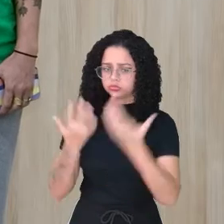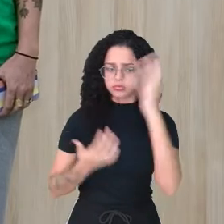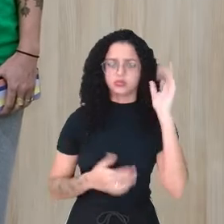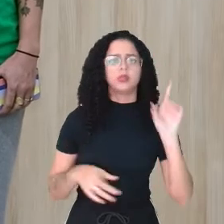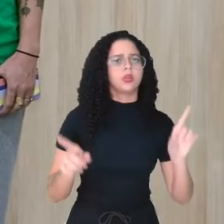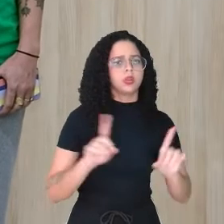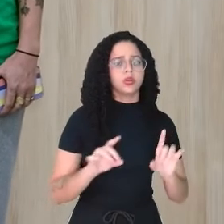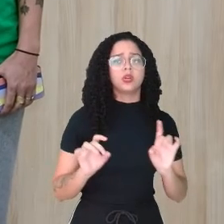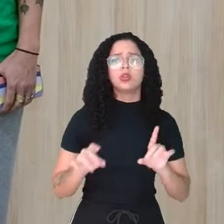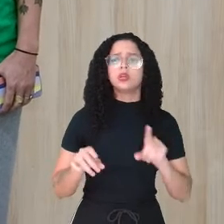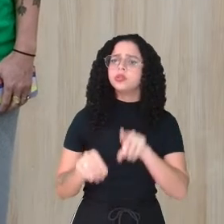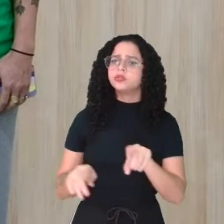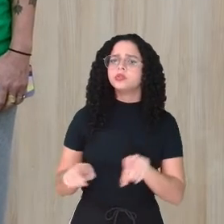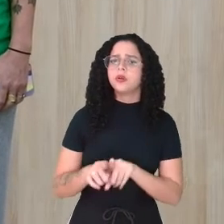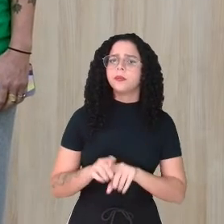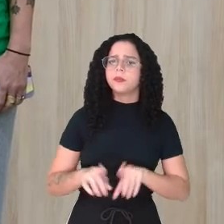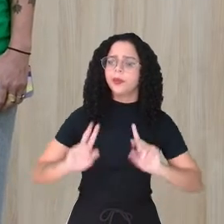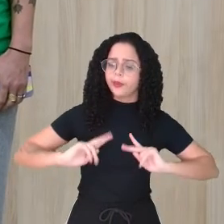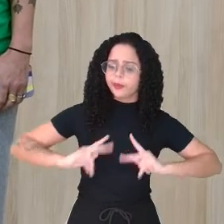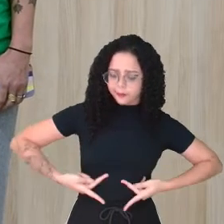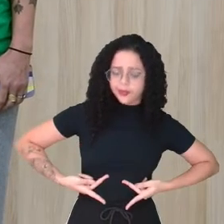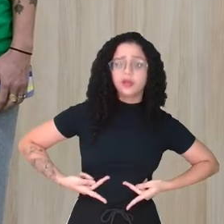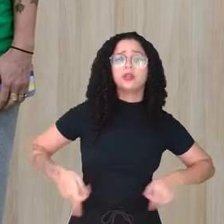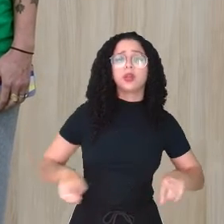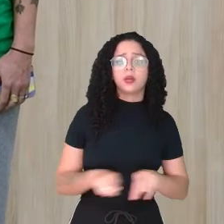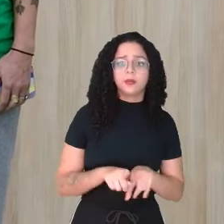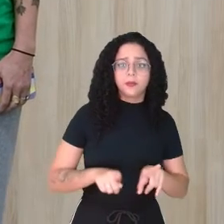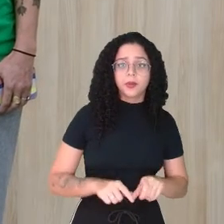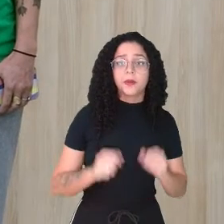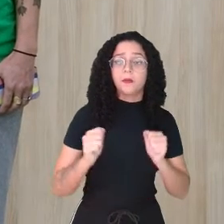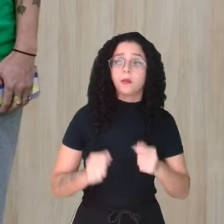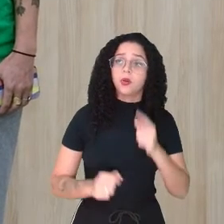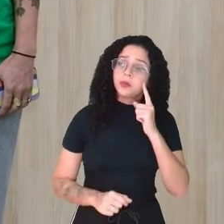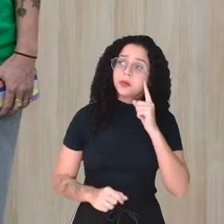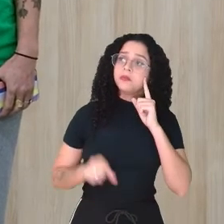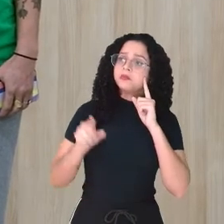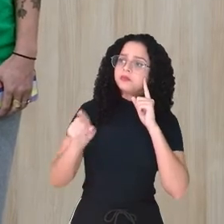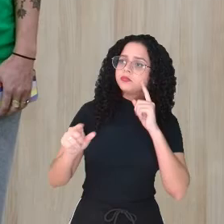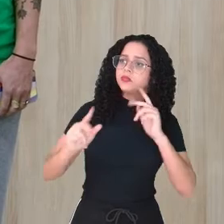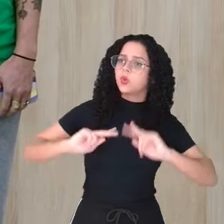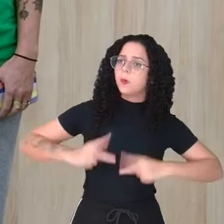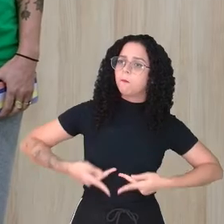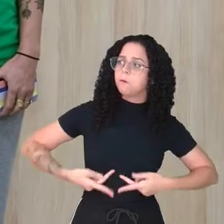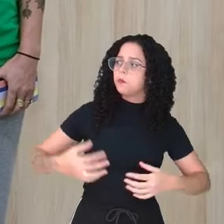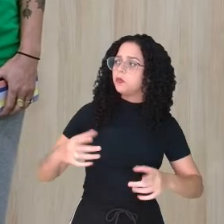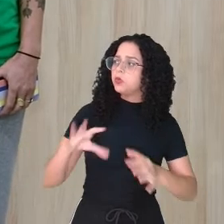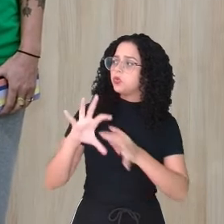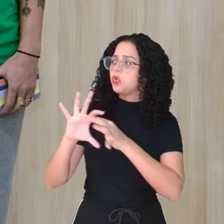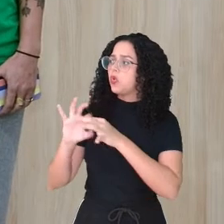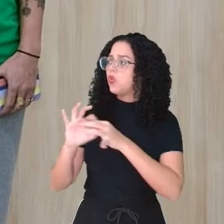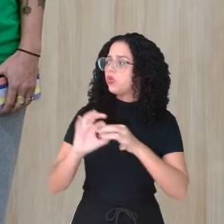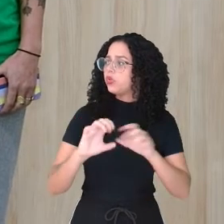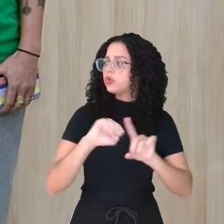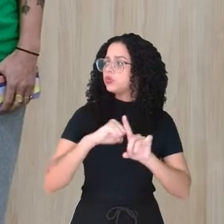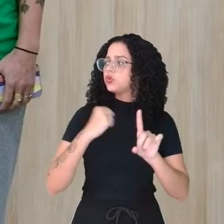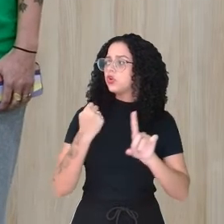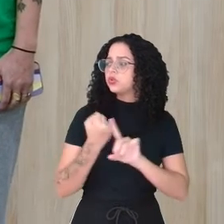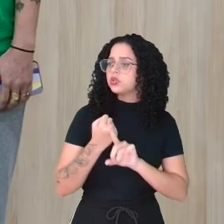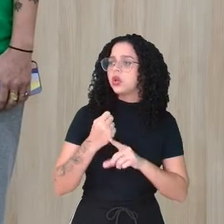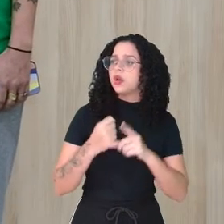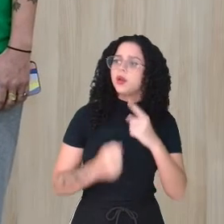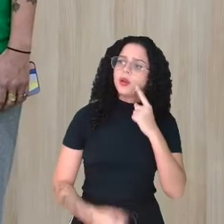também, mas o ser humano, né, onde a gente possa pensar esse ser humano no seu contexto social, Isso.